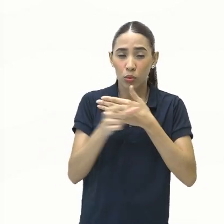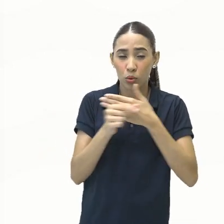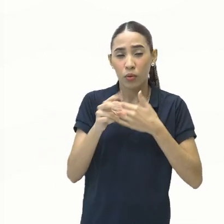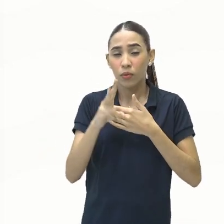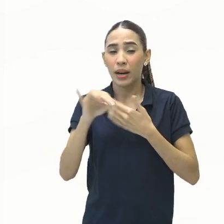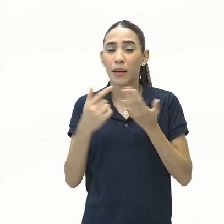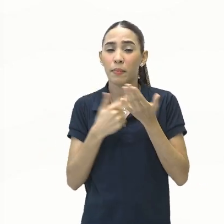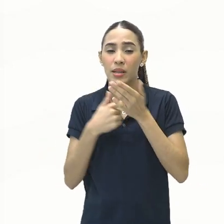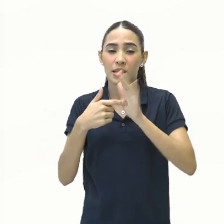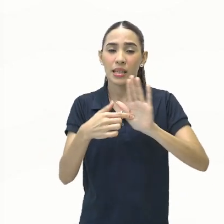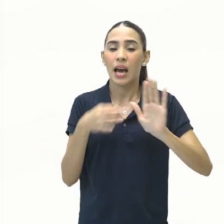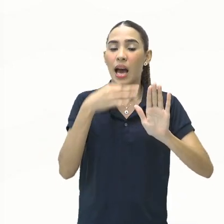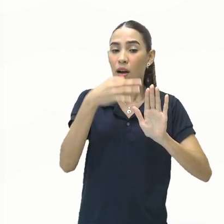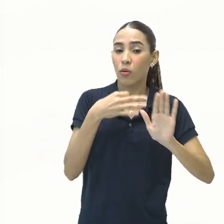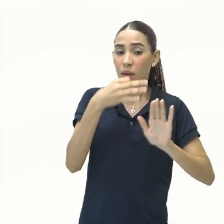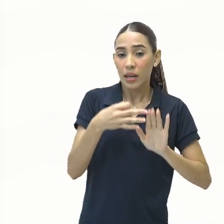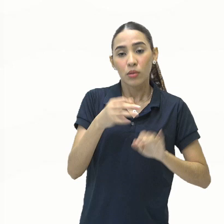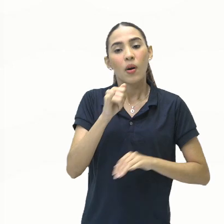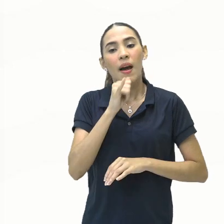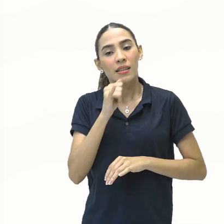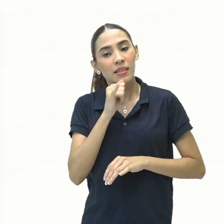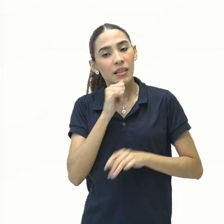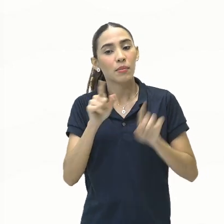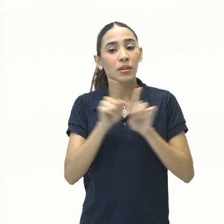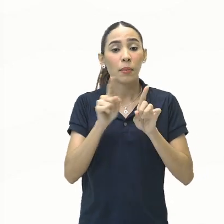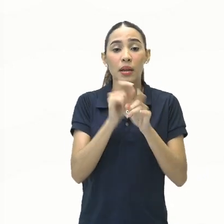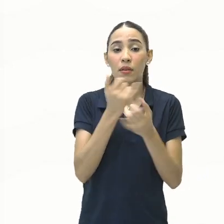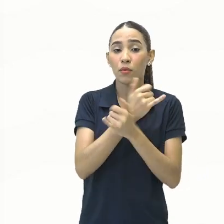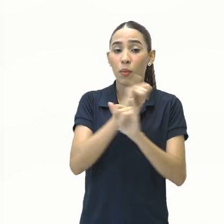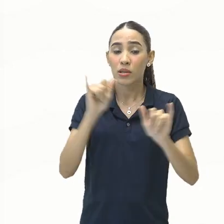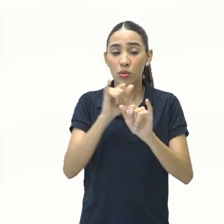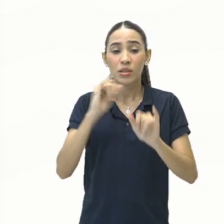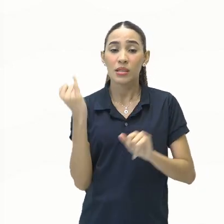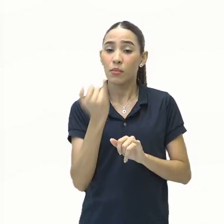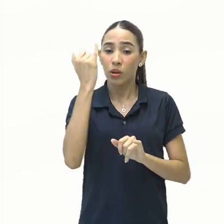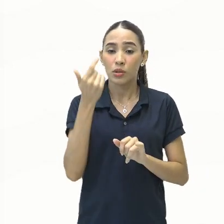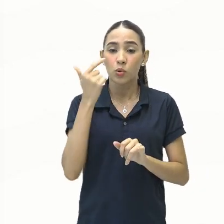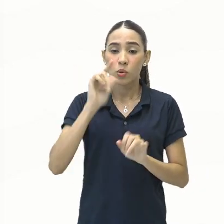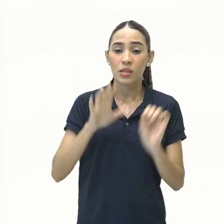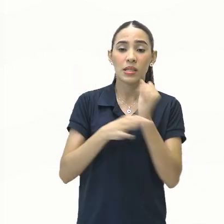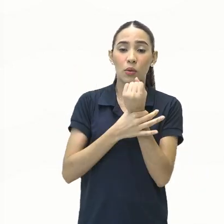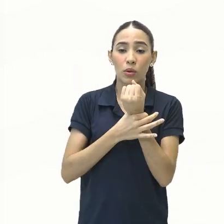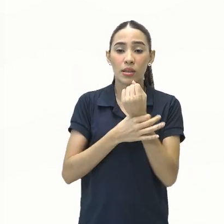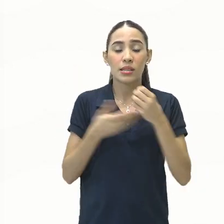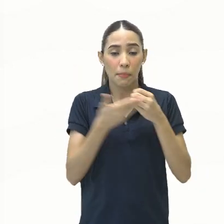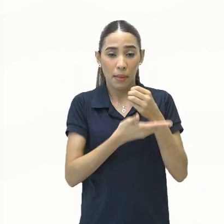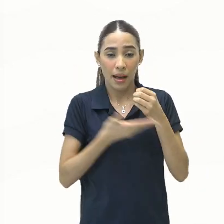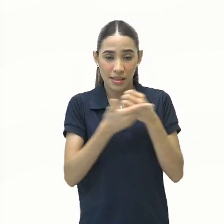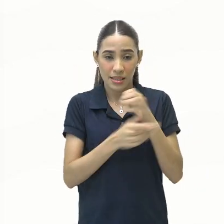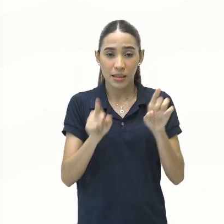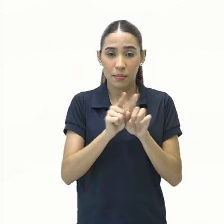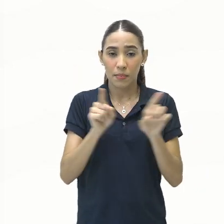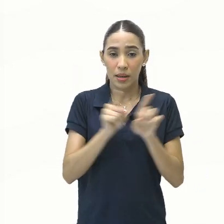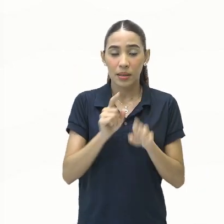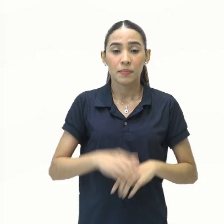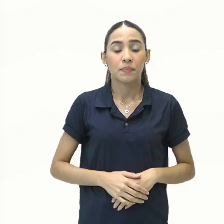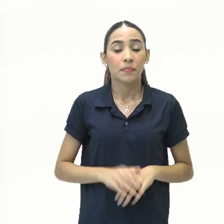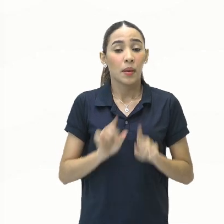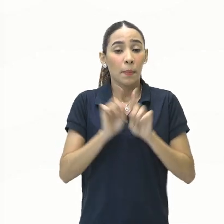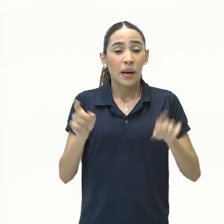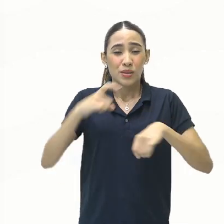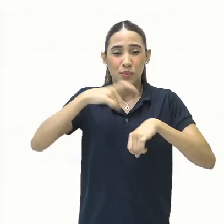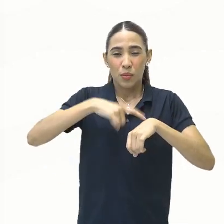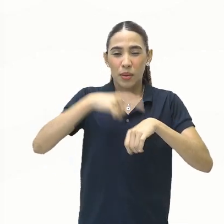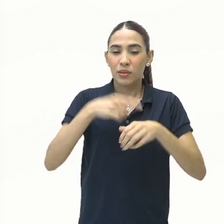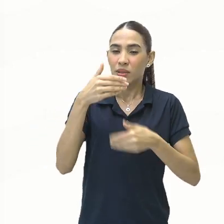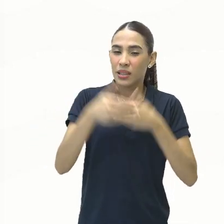argumentos, exemplos e informações relevantes para sustentá-la. Acabei de dizer para vocês. A tese ela vem na introdução, né, mas no